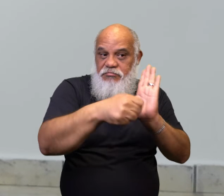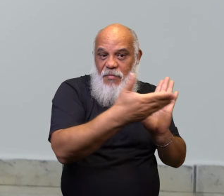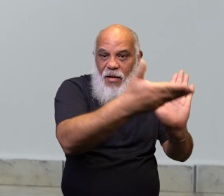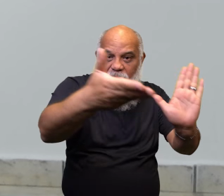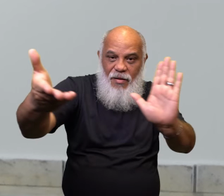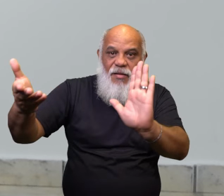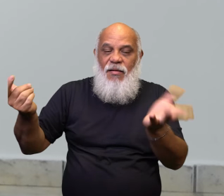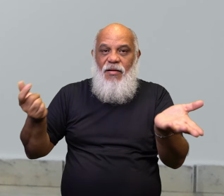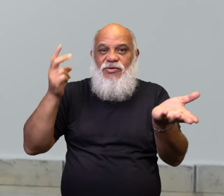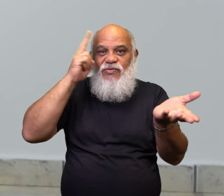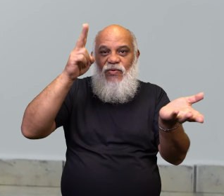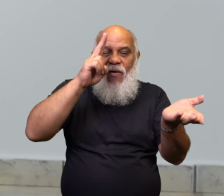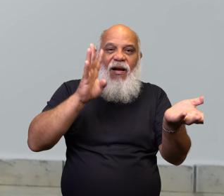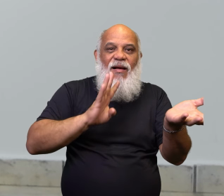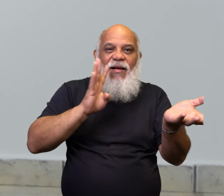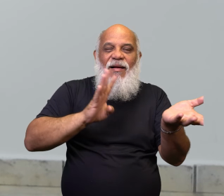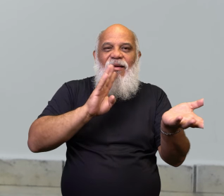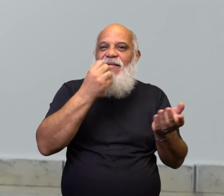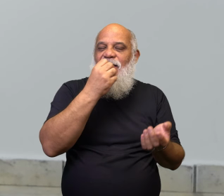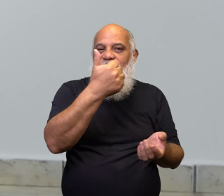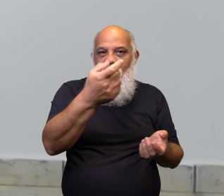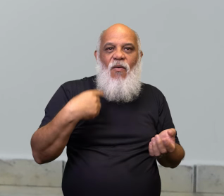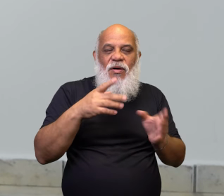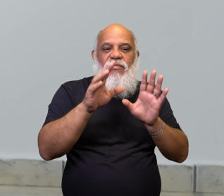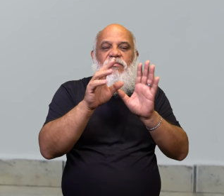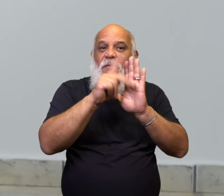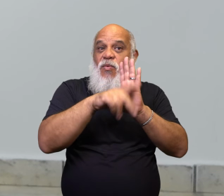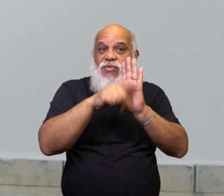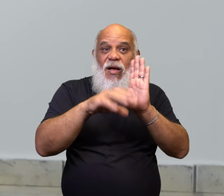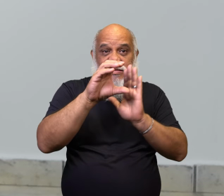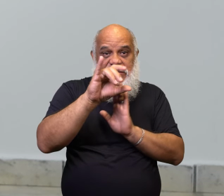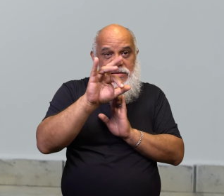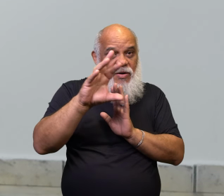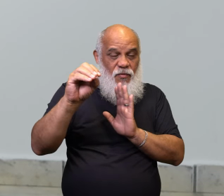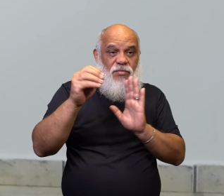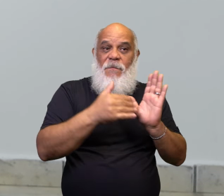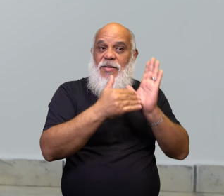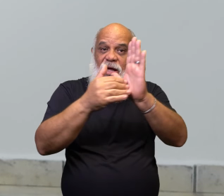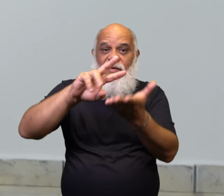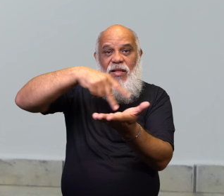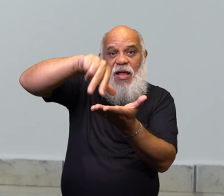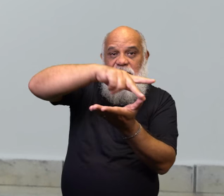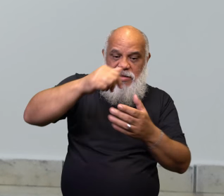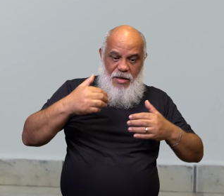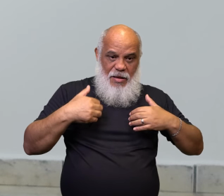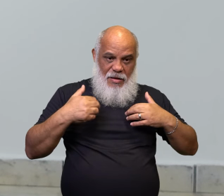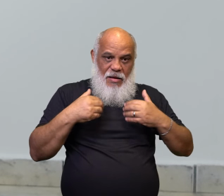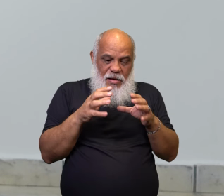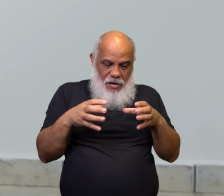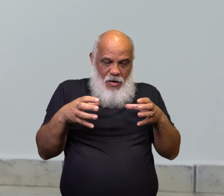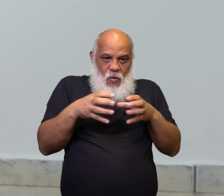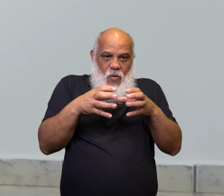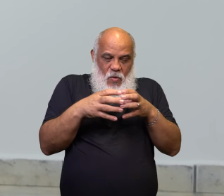história bem legal. Ele não recebeu um projeto vivo para ser que as apresentações ali. Eu o início